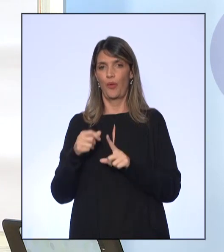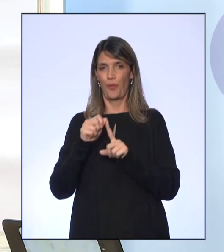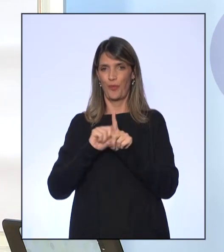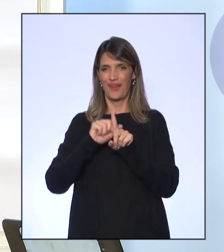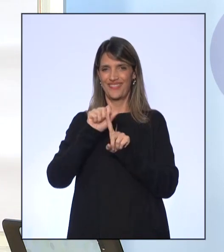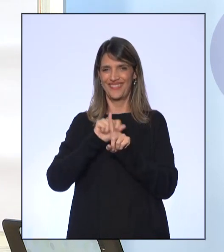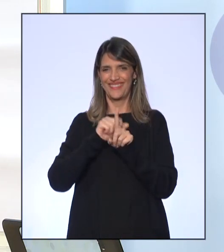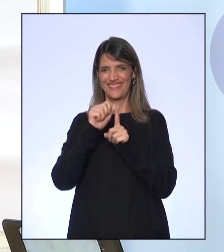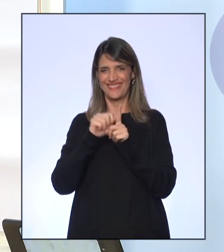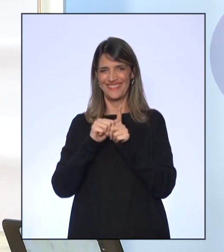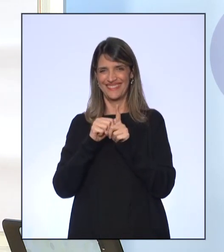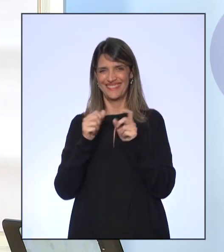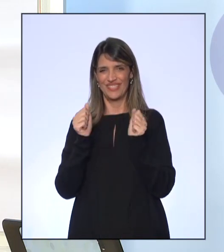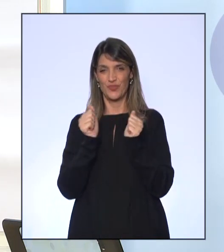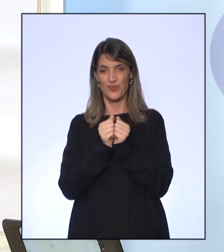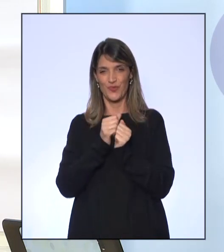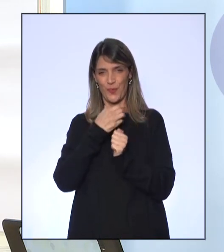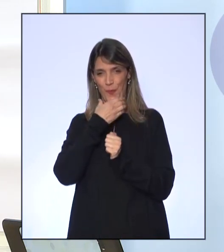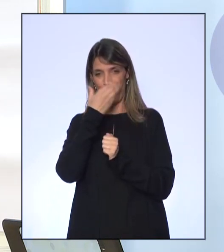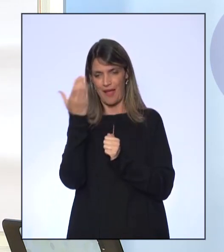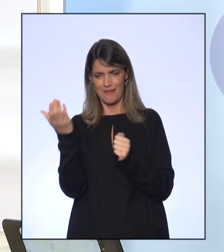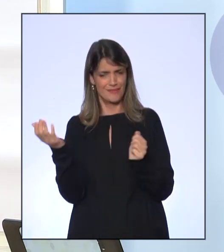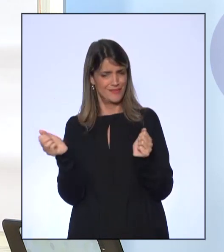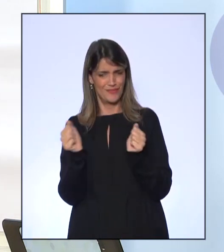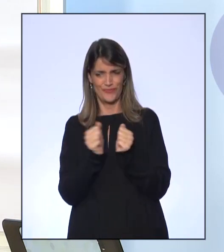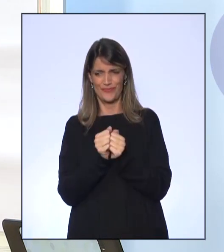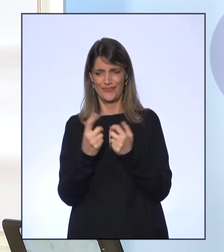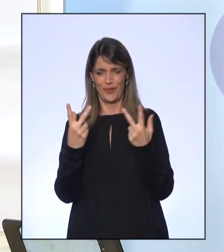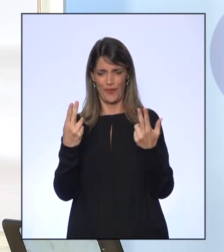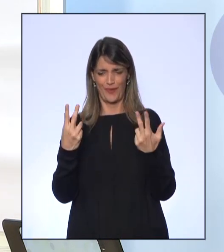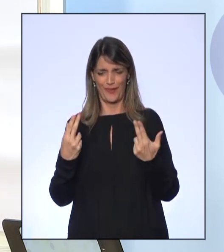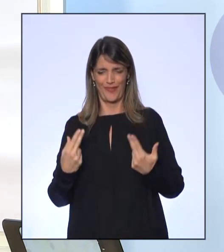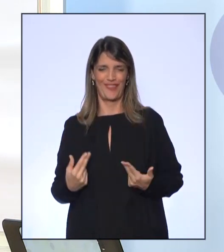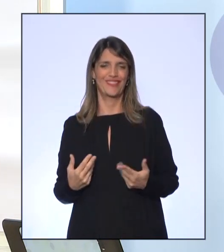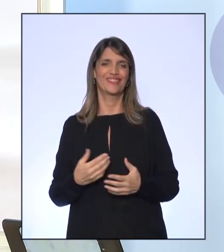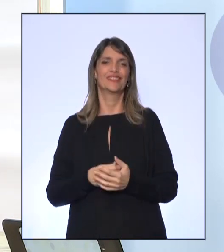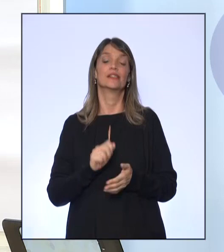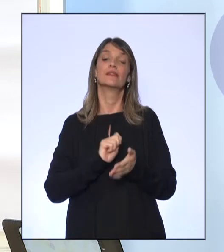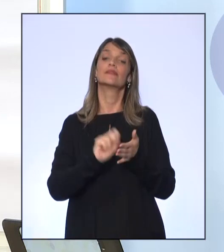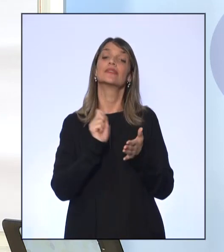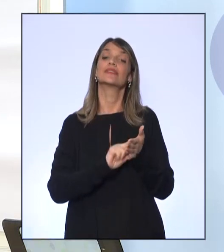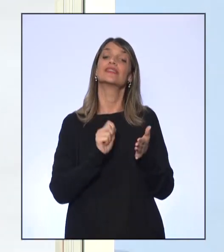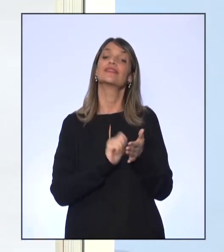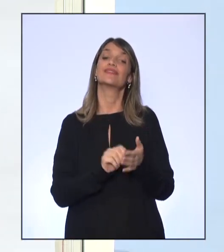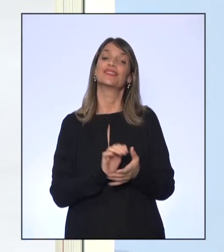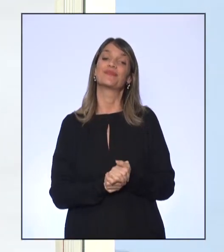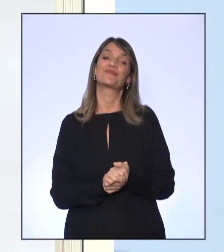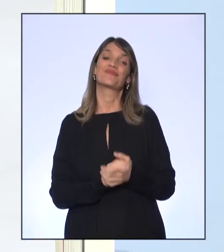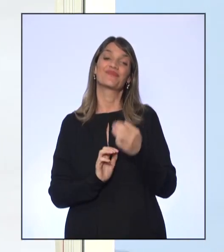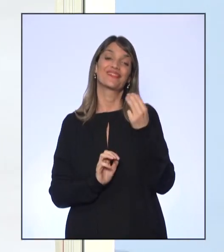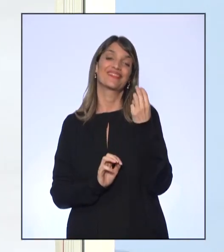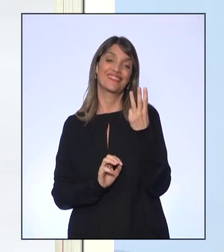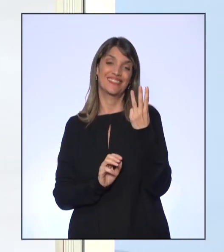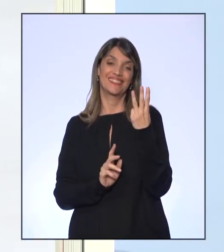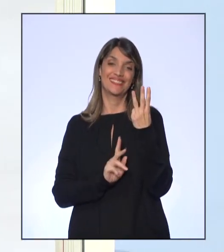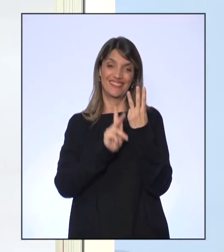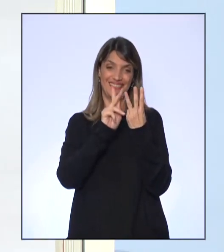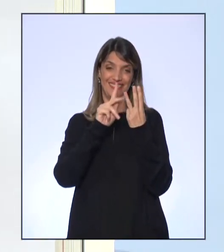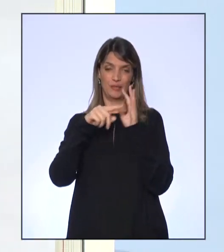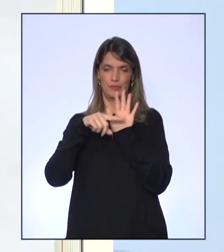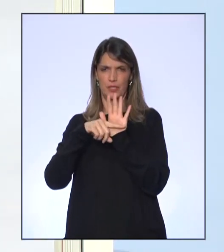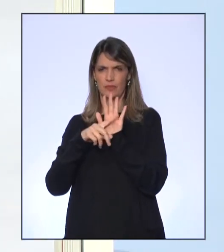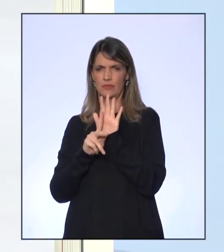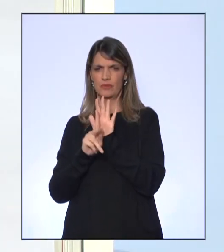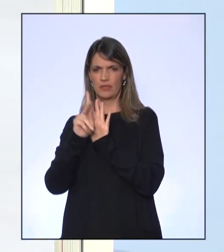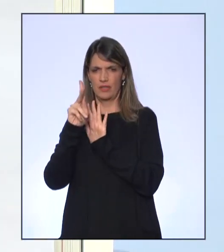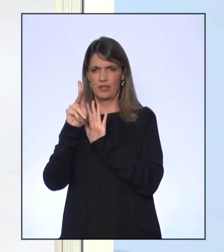com maçã. Então, junta o que são os termos iguais. Eu vou escrever para vocês verem. 3K menos K,